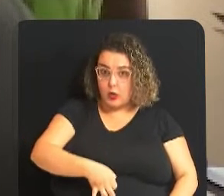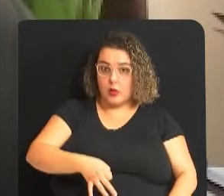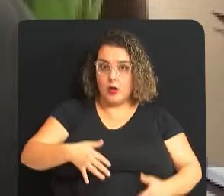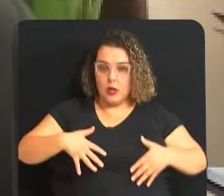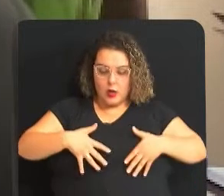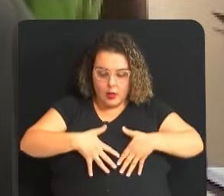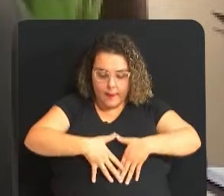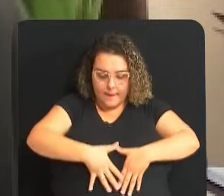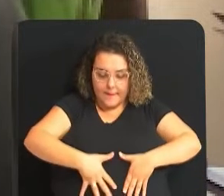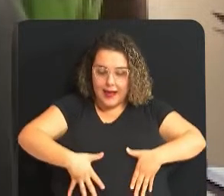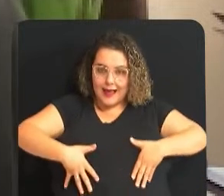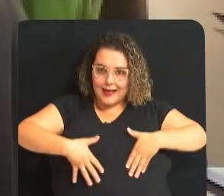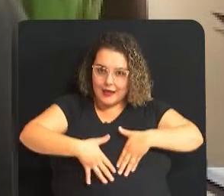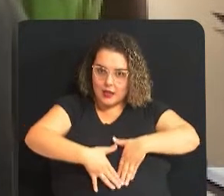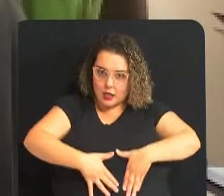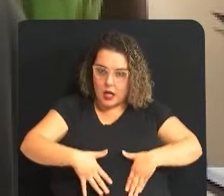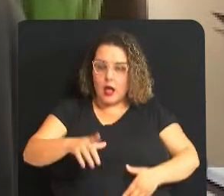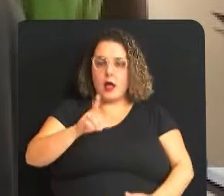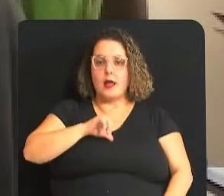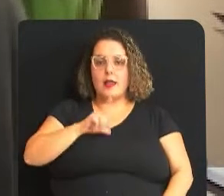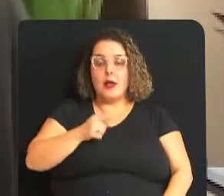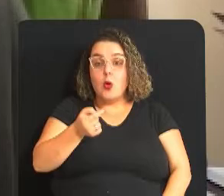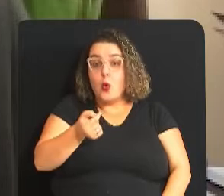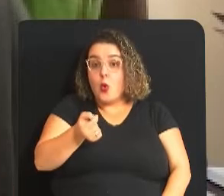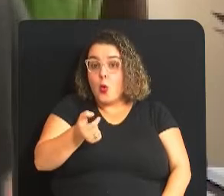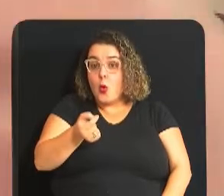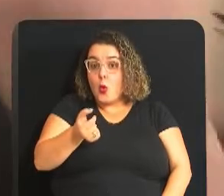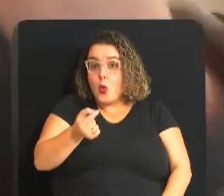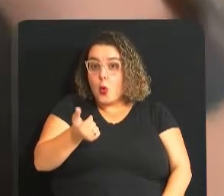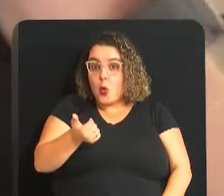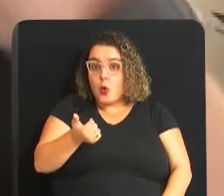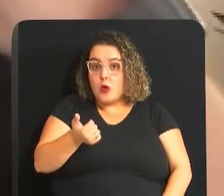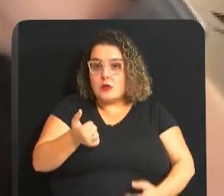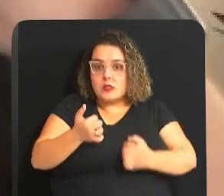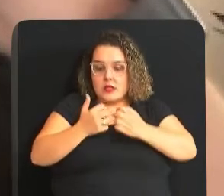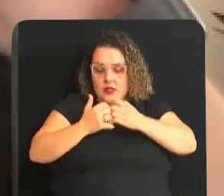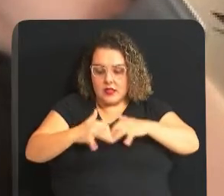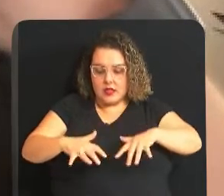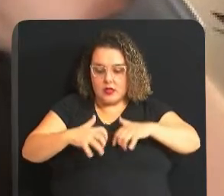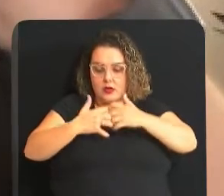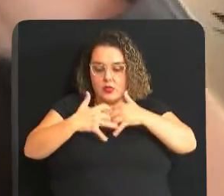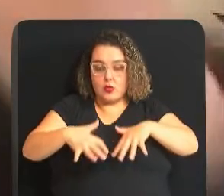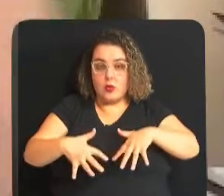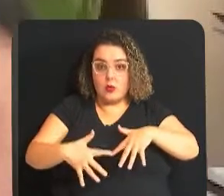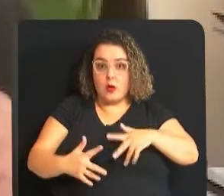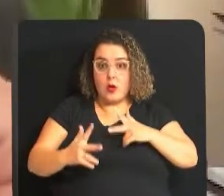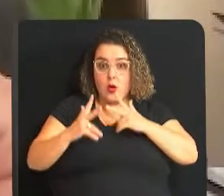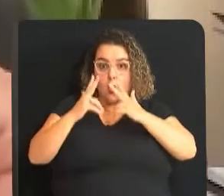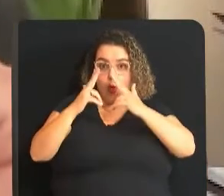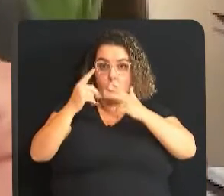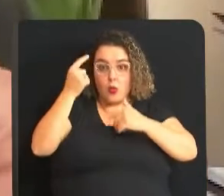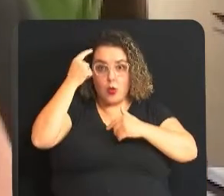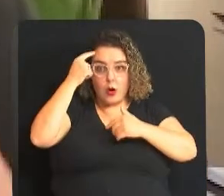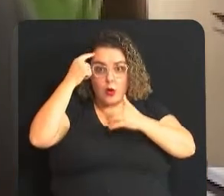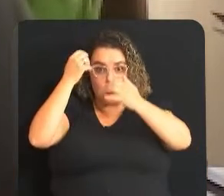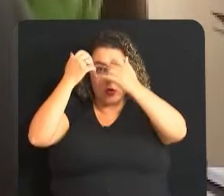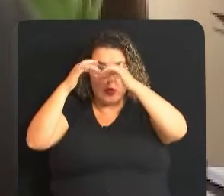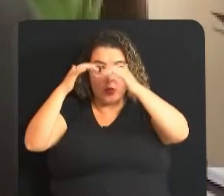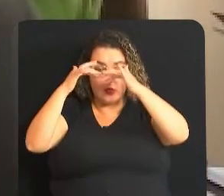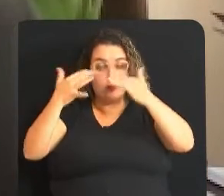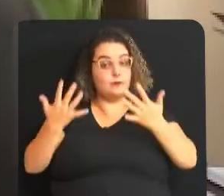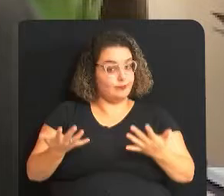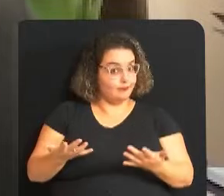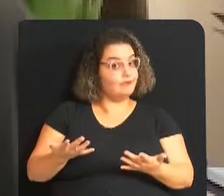abdômen existem quase tantos neurônios como no cérebro. Você tem uma ideia. O